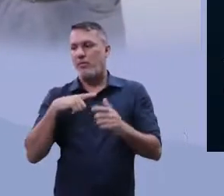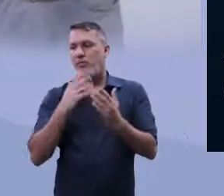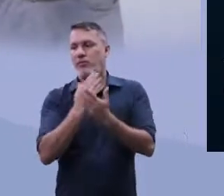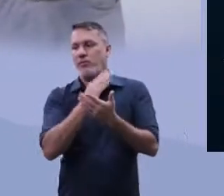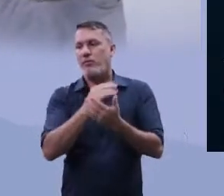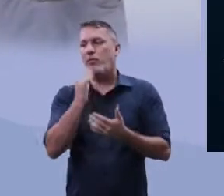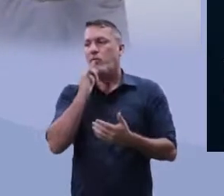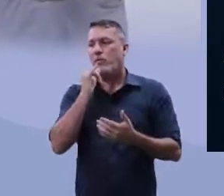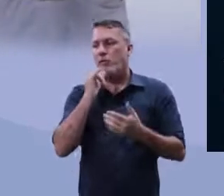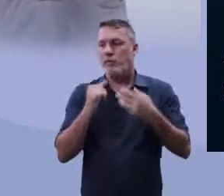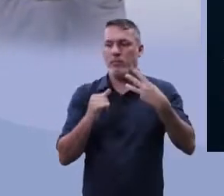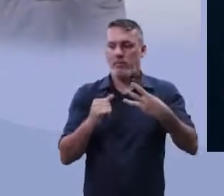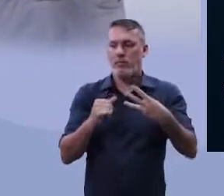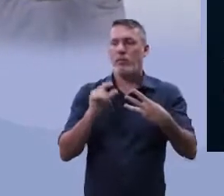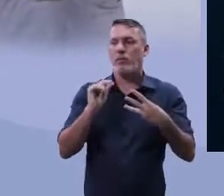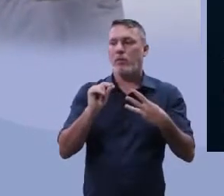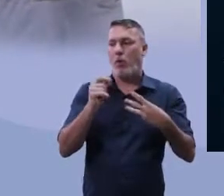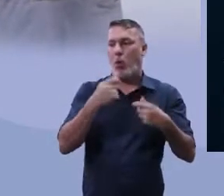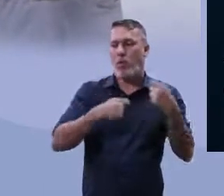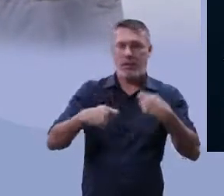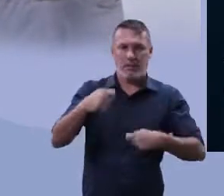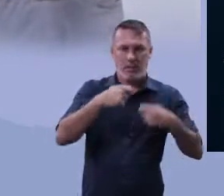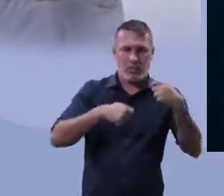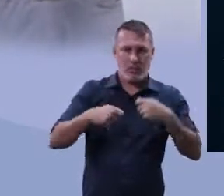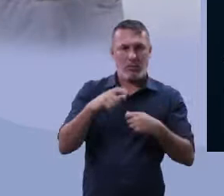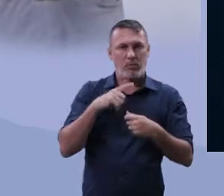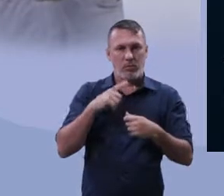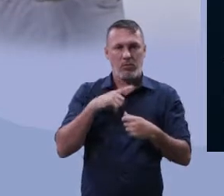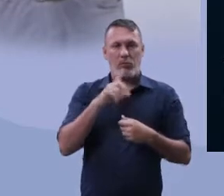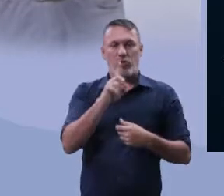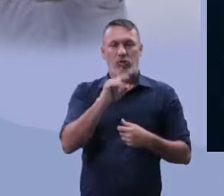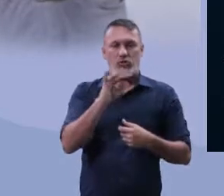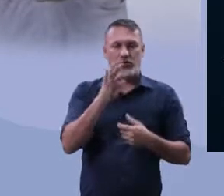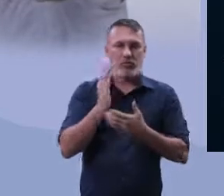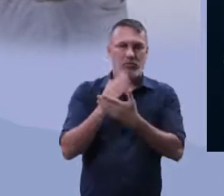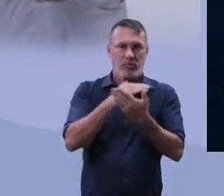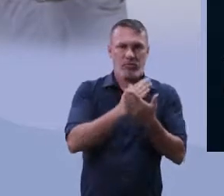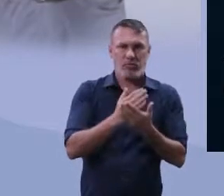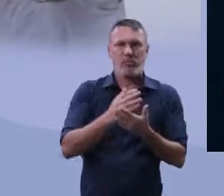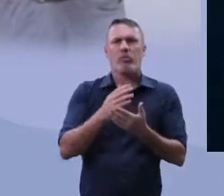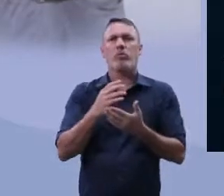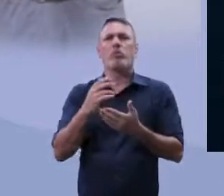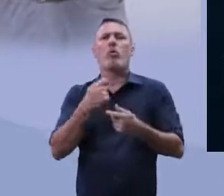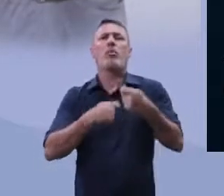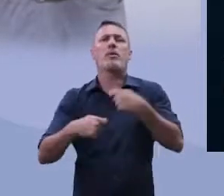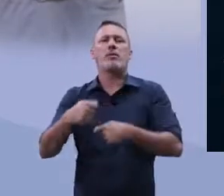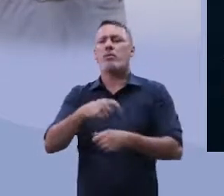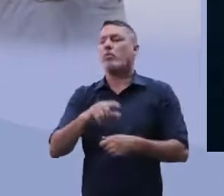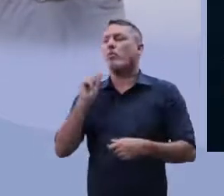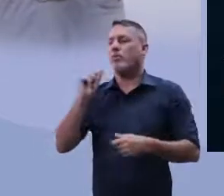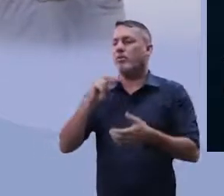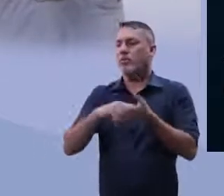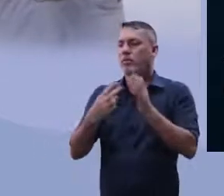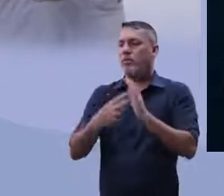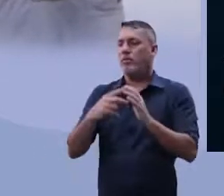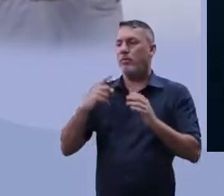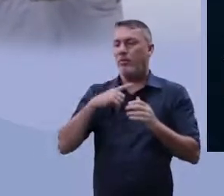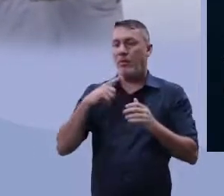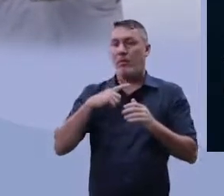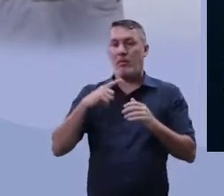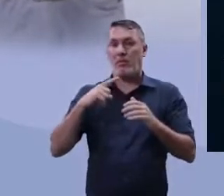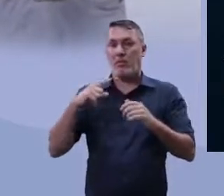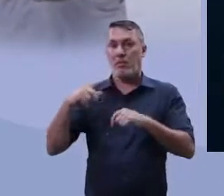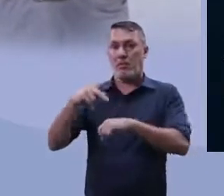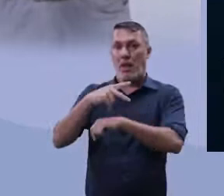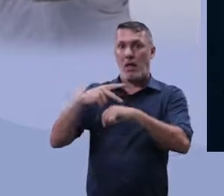no capitalismo comercial, por exemplo, era a relação, né, onde a metrópole, né, mandava para a sua colônia